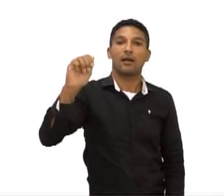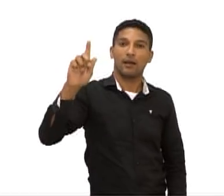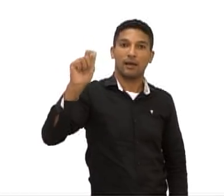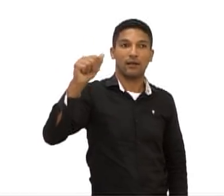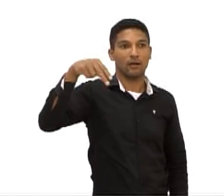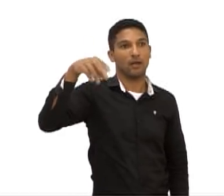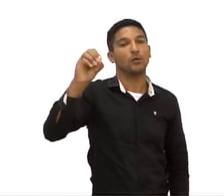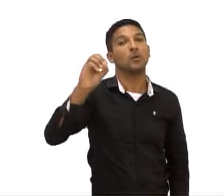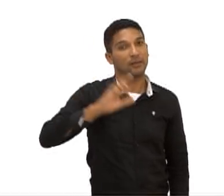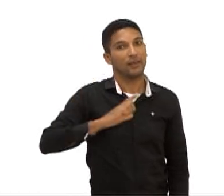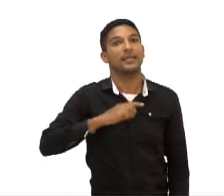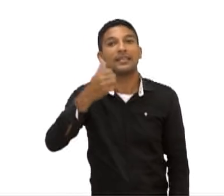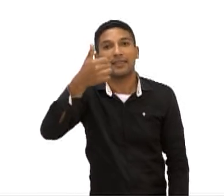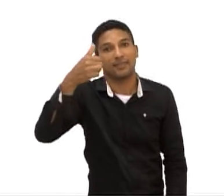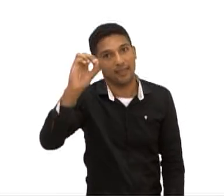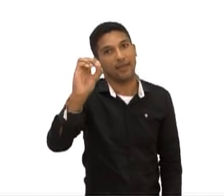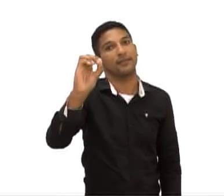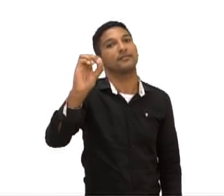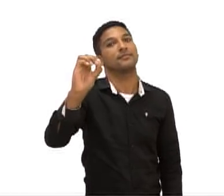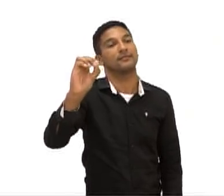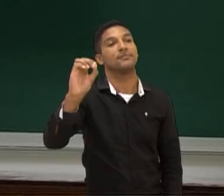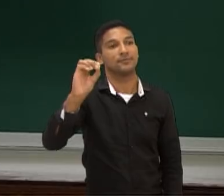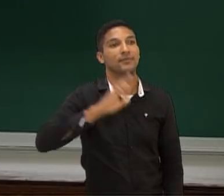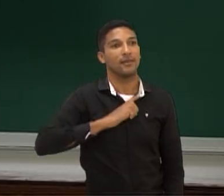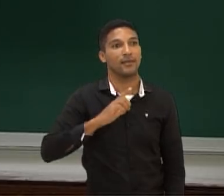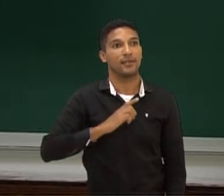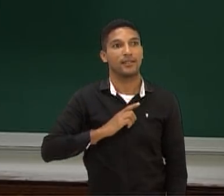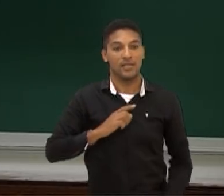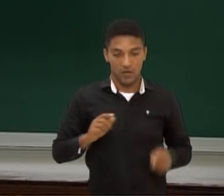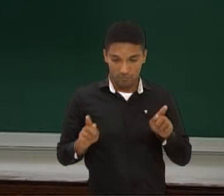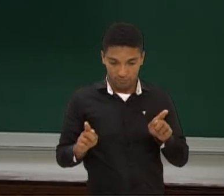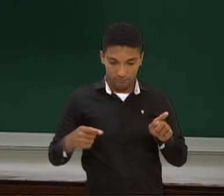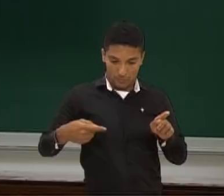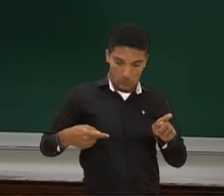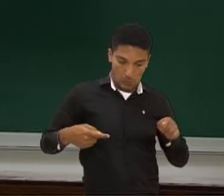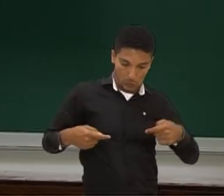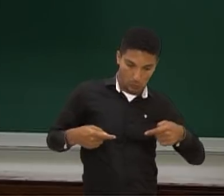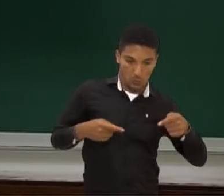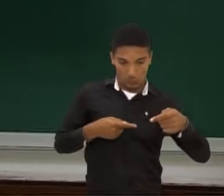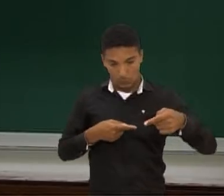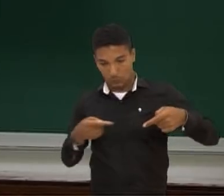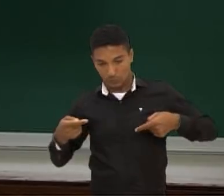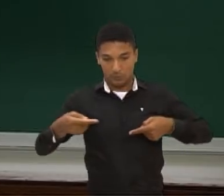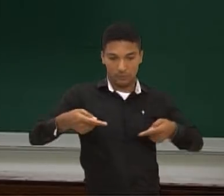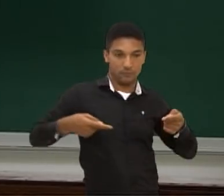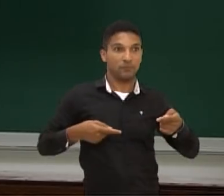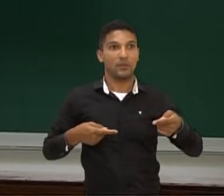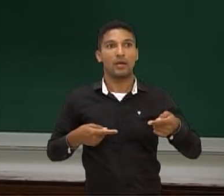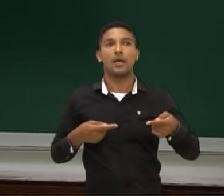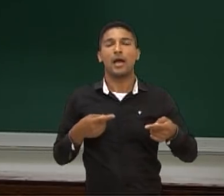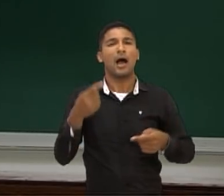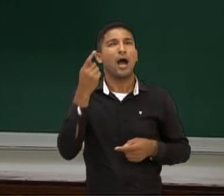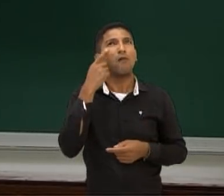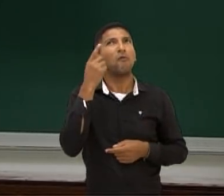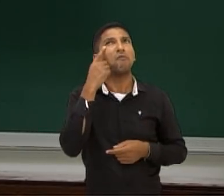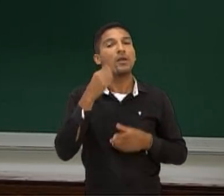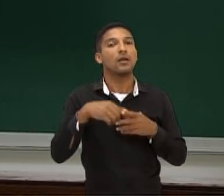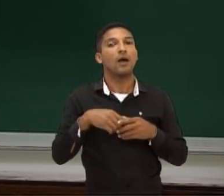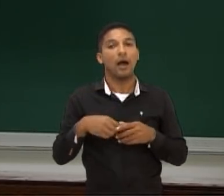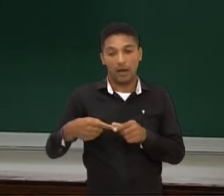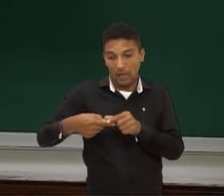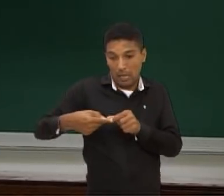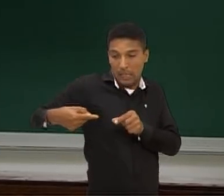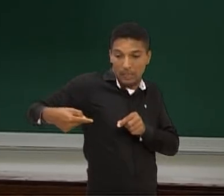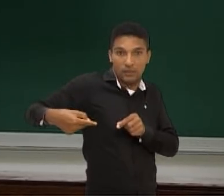8, 9, 10 ladinhos também. Então, quando eu traço essa linha de suporte, eu divido ele. Não divido? Eu separo um